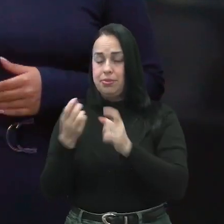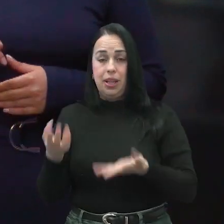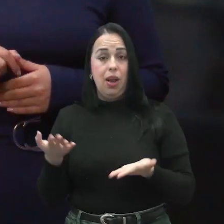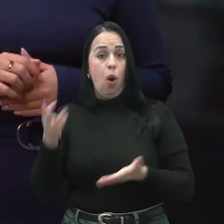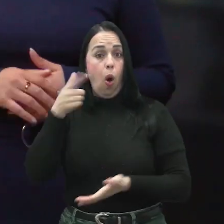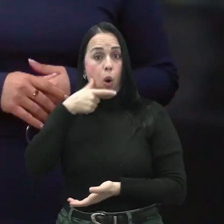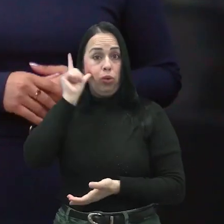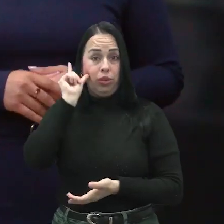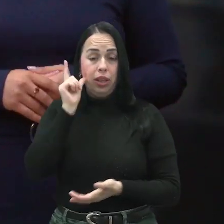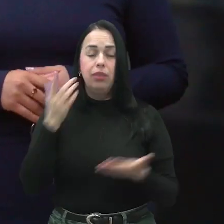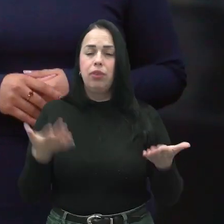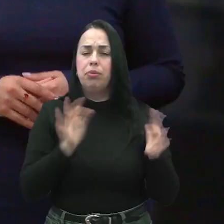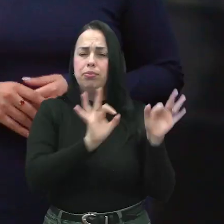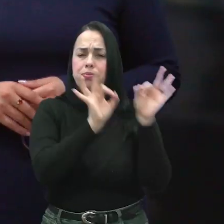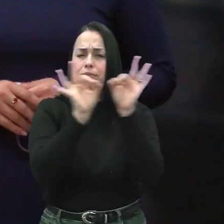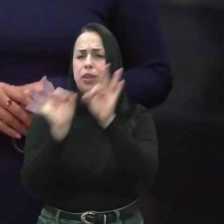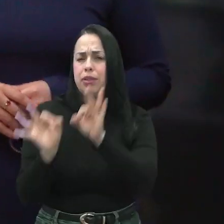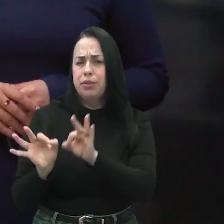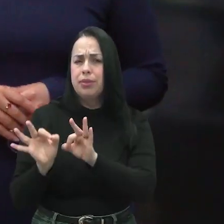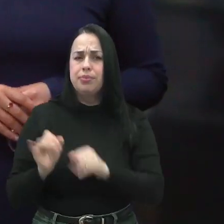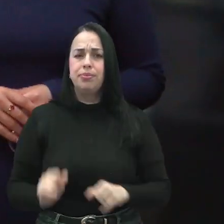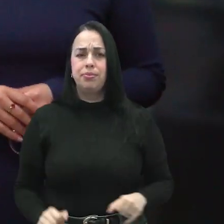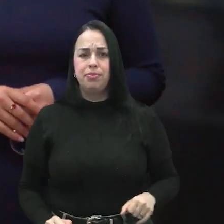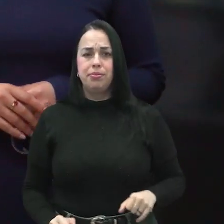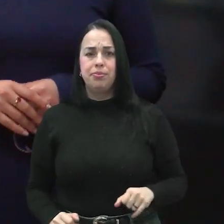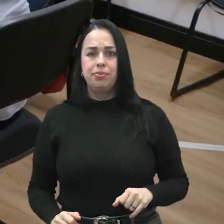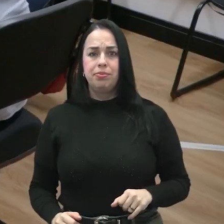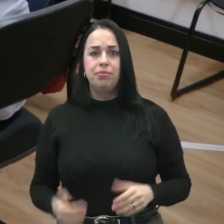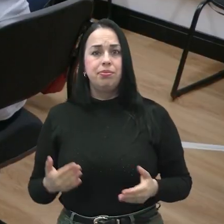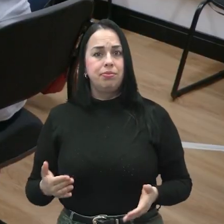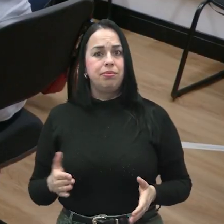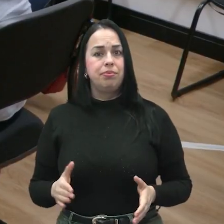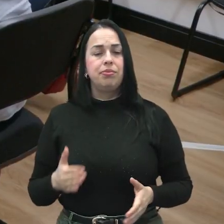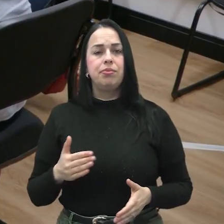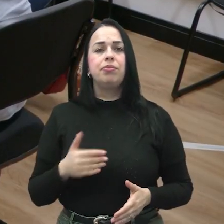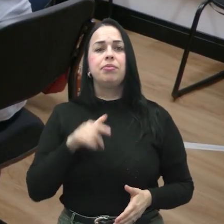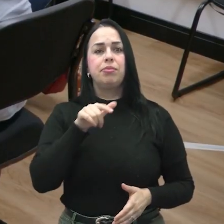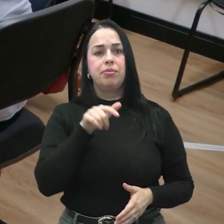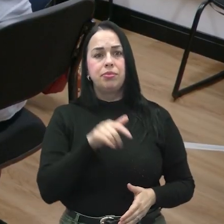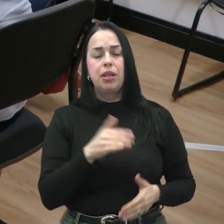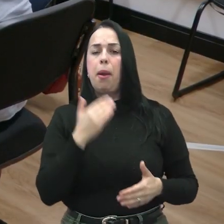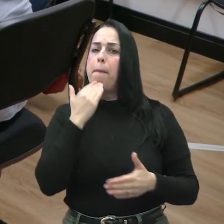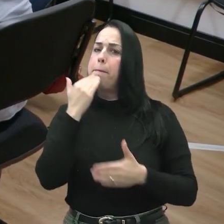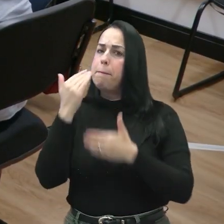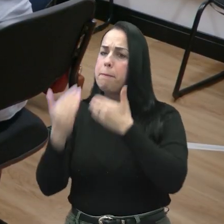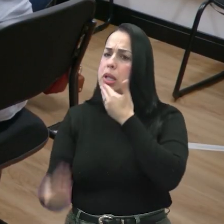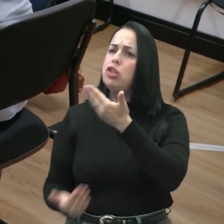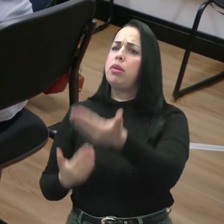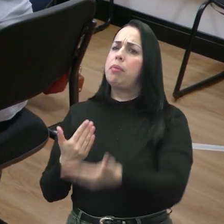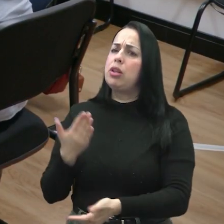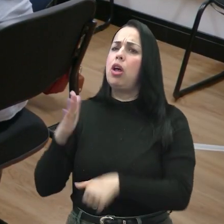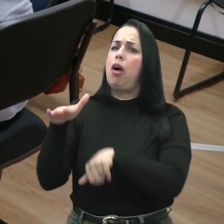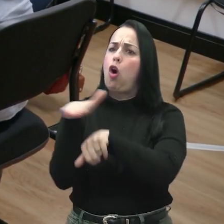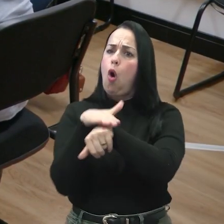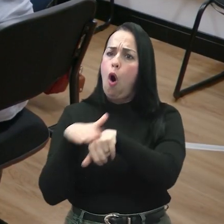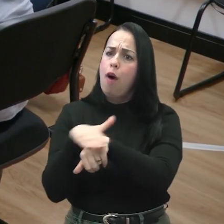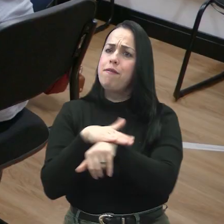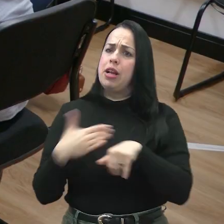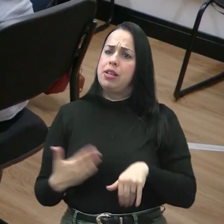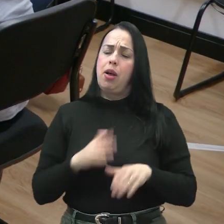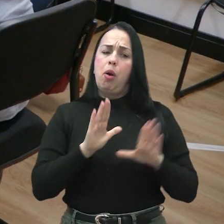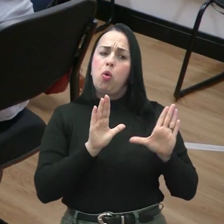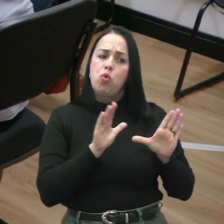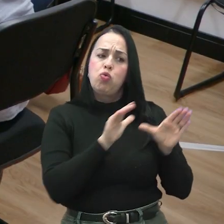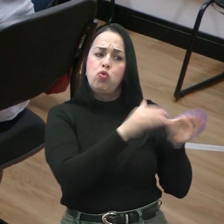nesta terça-feira. Vamos conferir como foi o encontro. Um pedido por mais diálogo. Moradores